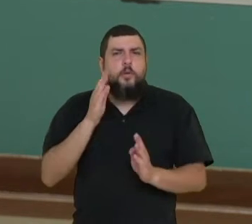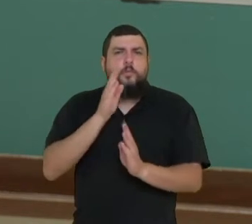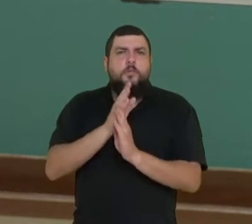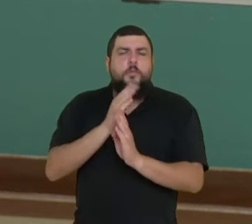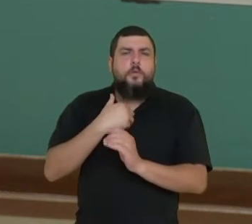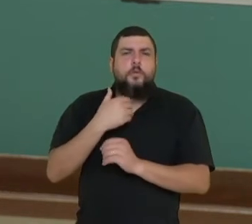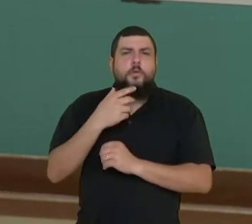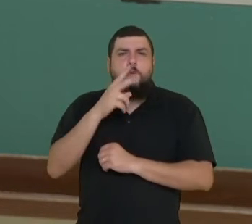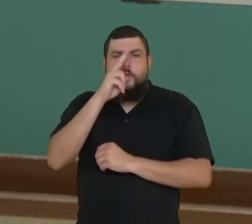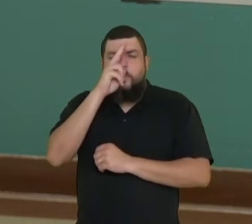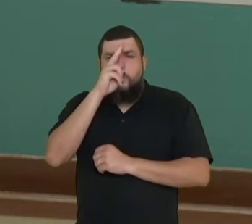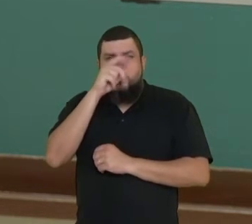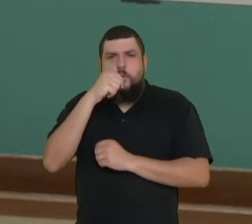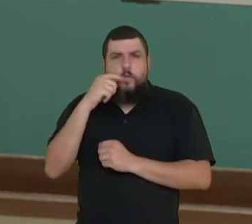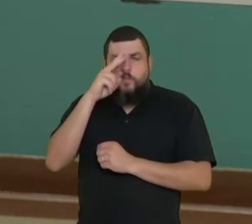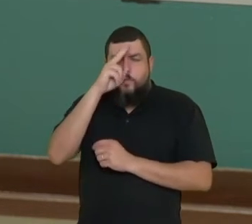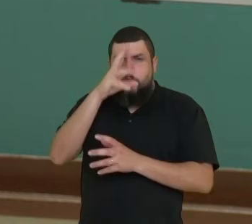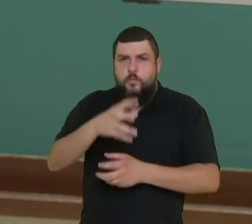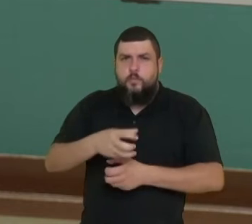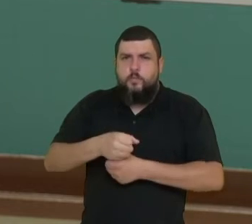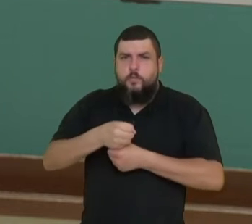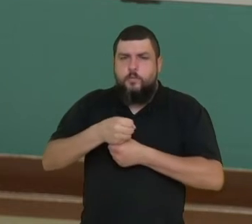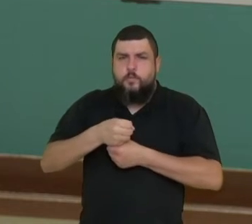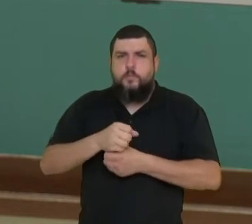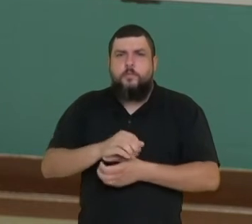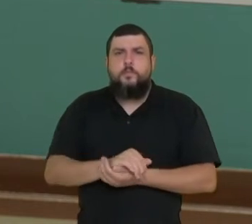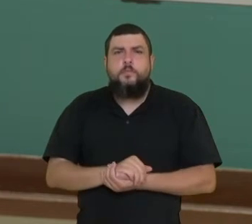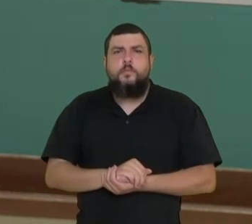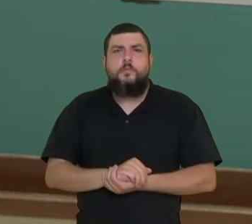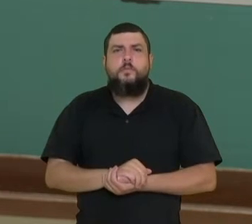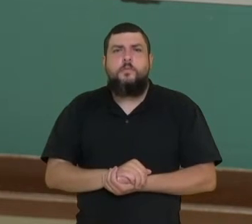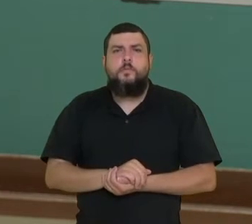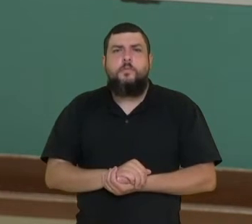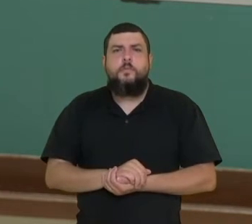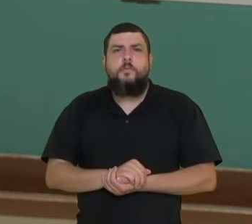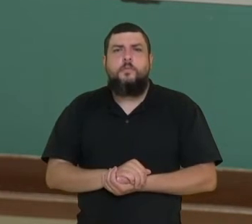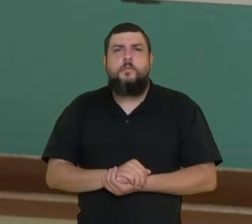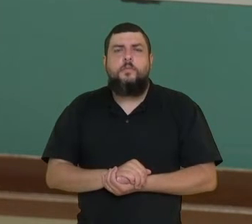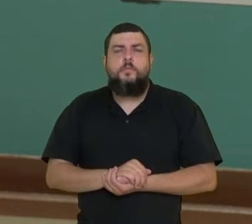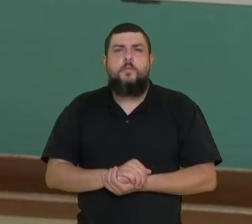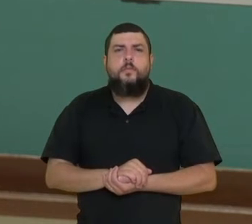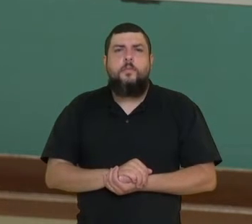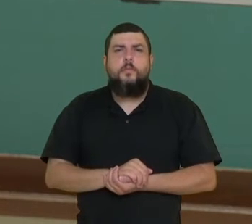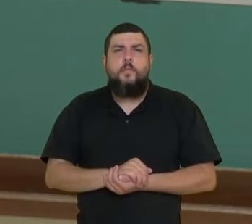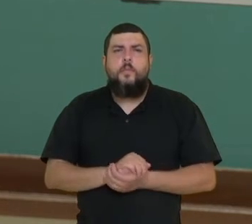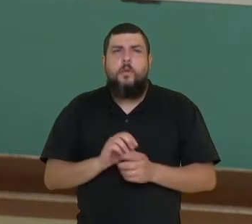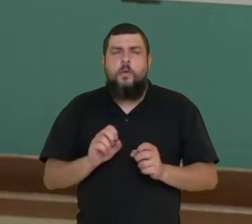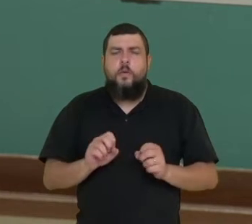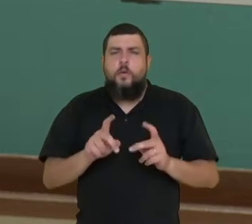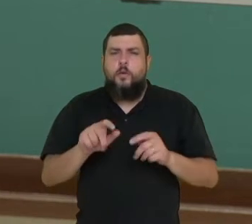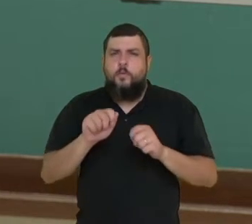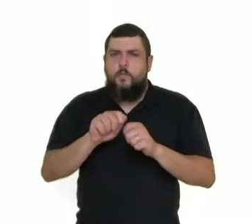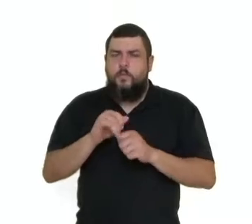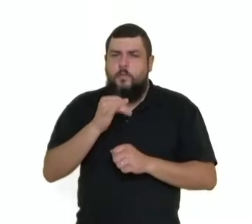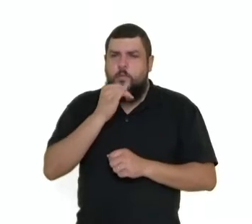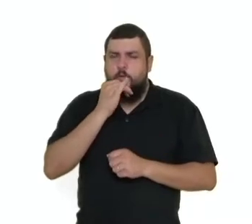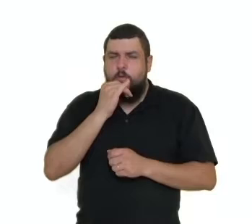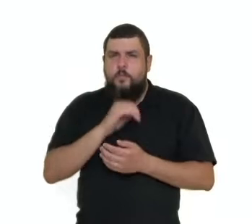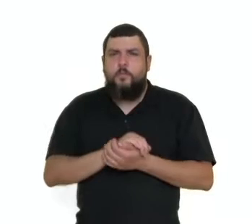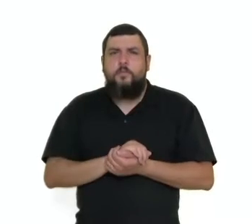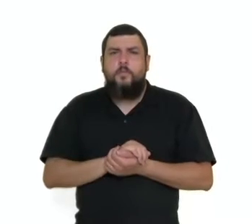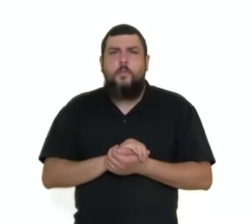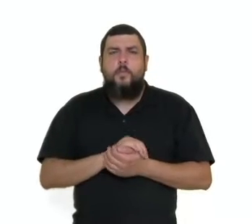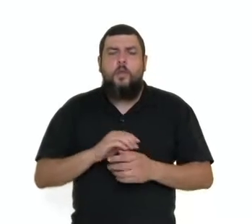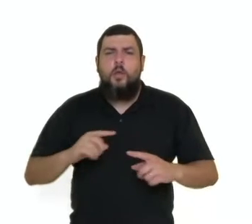porque ela é uma força conservativa. Beleza? Então, vamos lá. Eu vou fazer um exemplo aqui com vocês. Numa competição